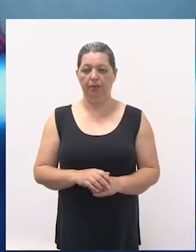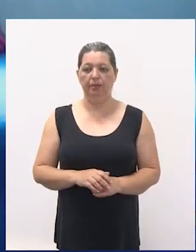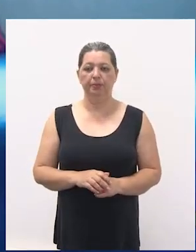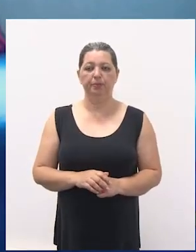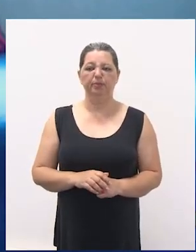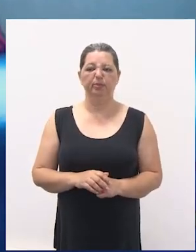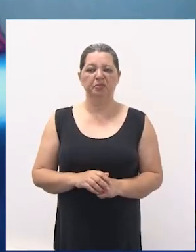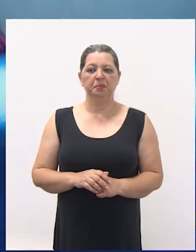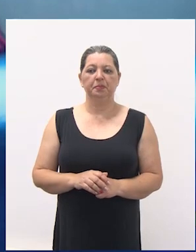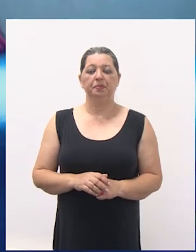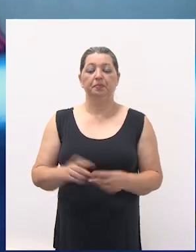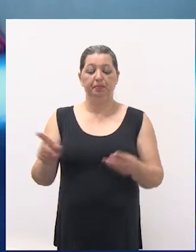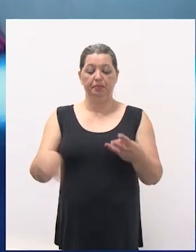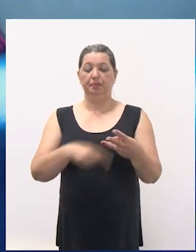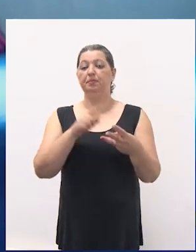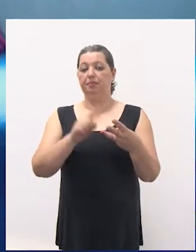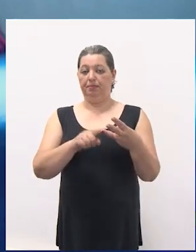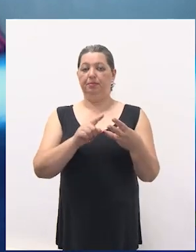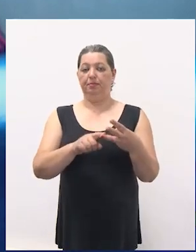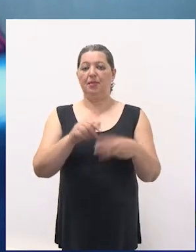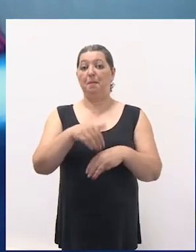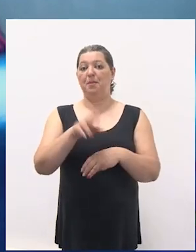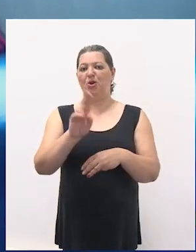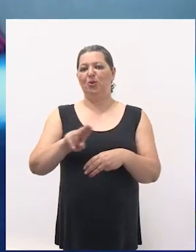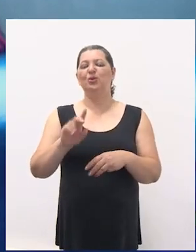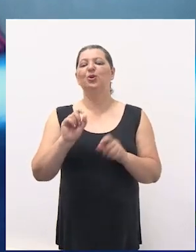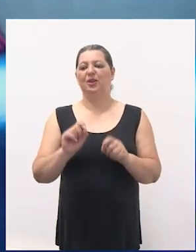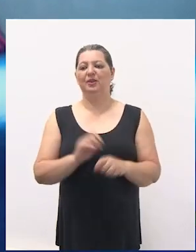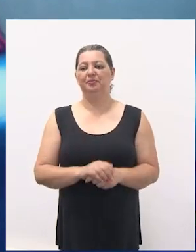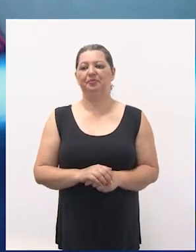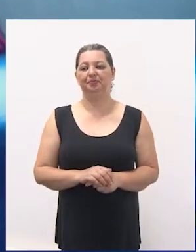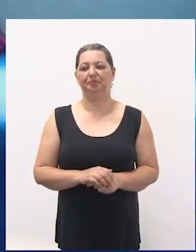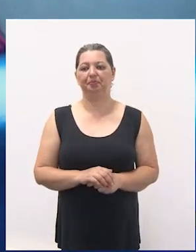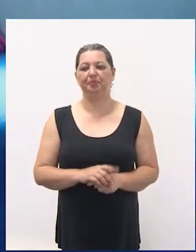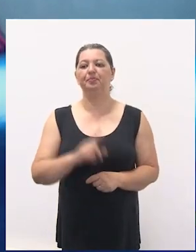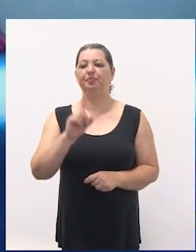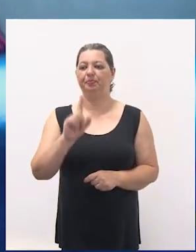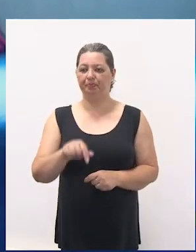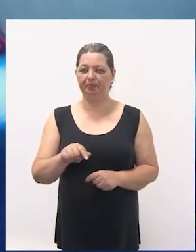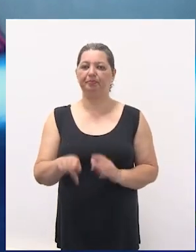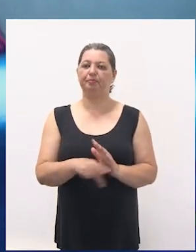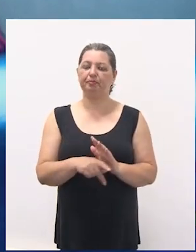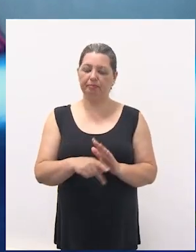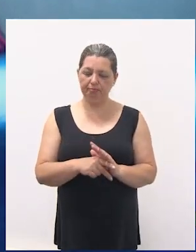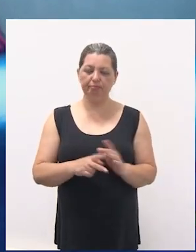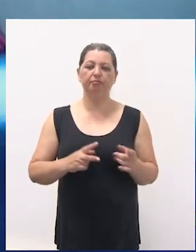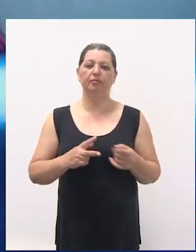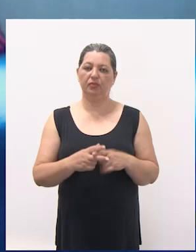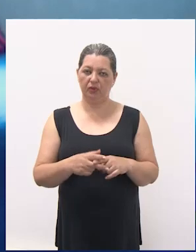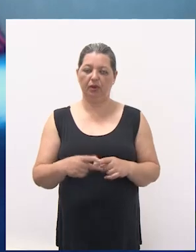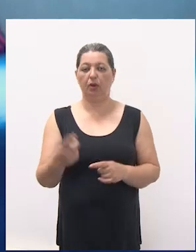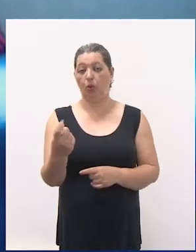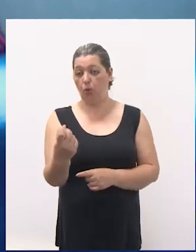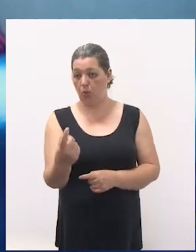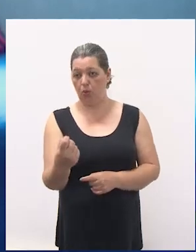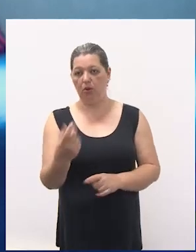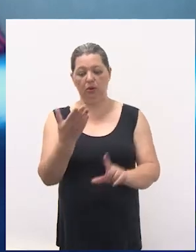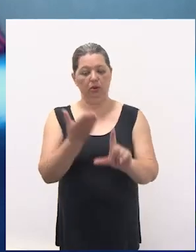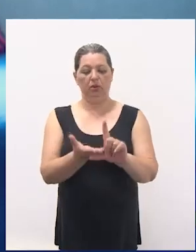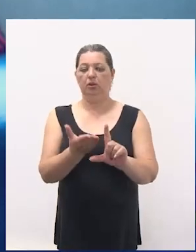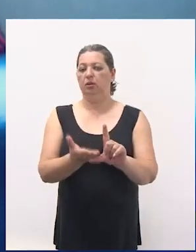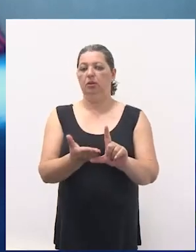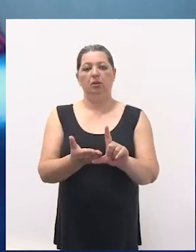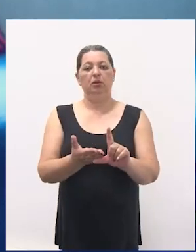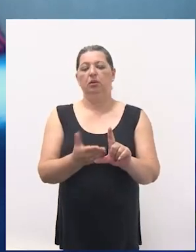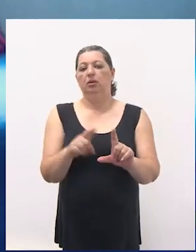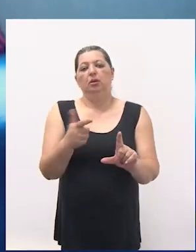Giovanni estava falando que é o que ele mais usa, é realmente uma funcionalidade única do Google Classroom que não tem em